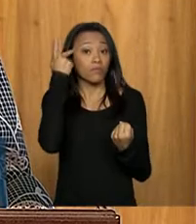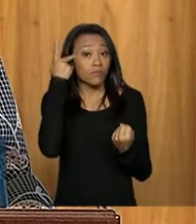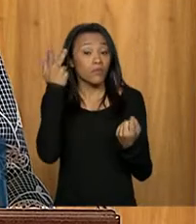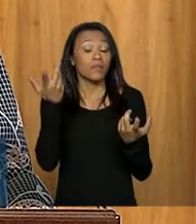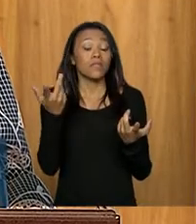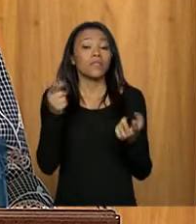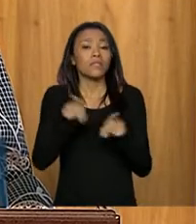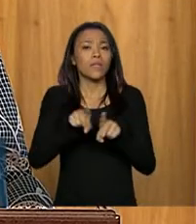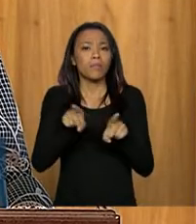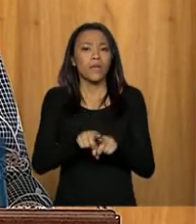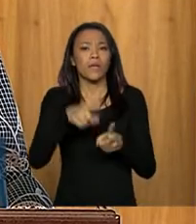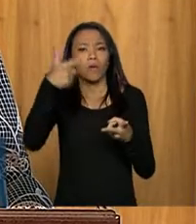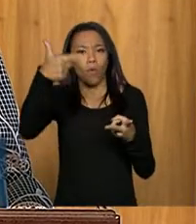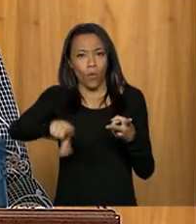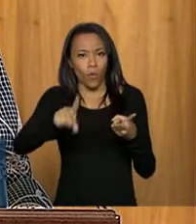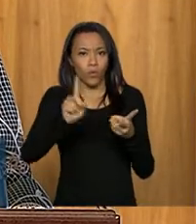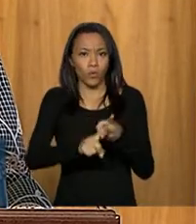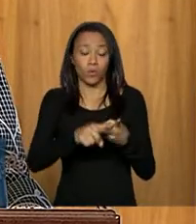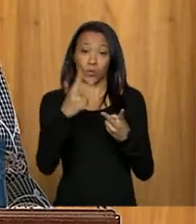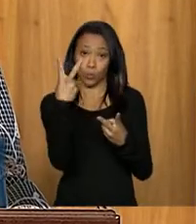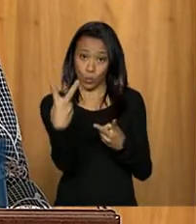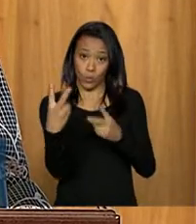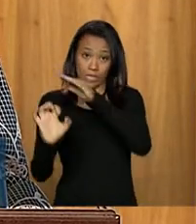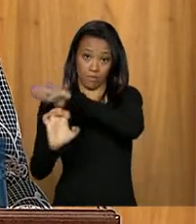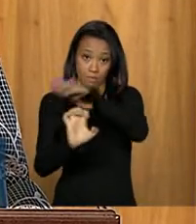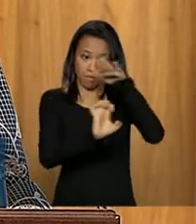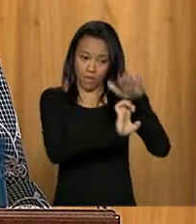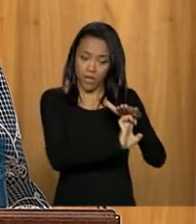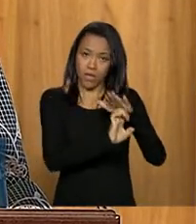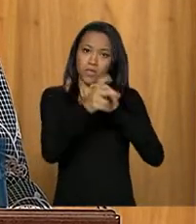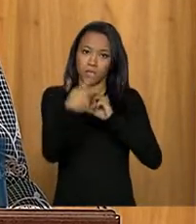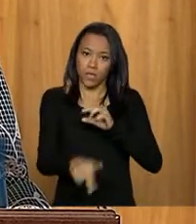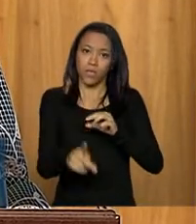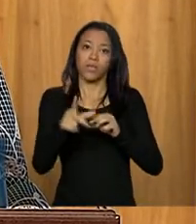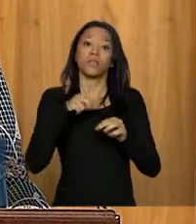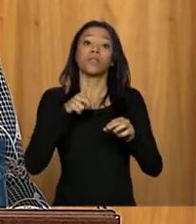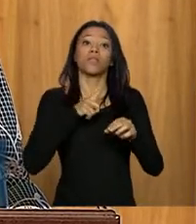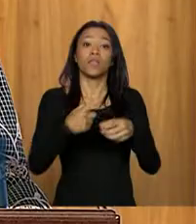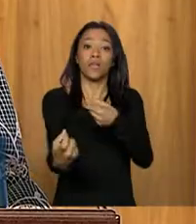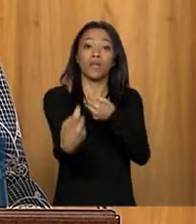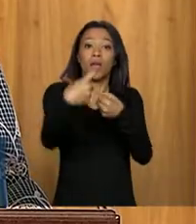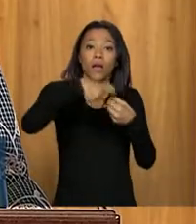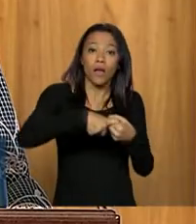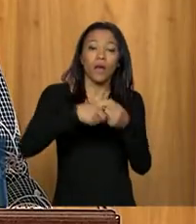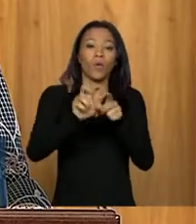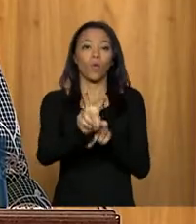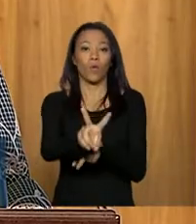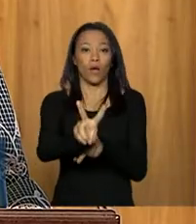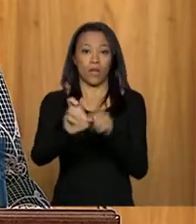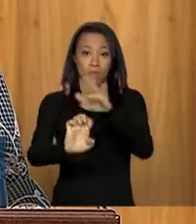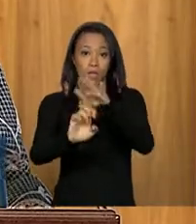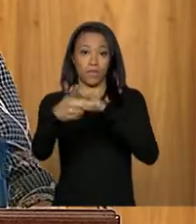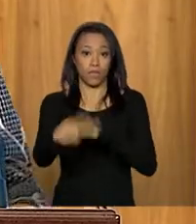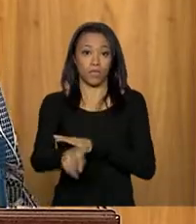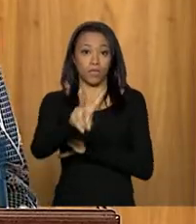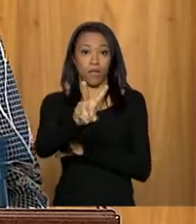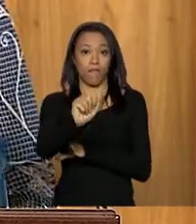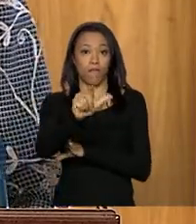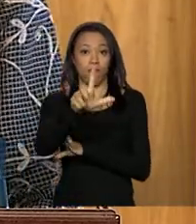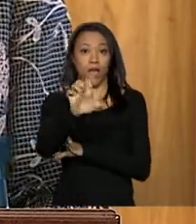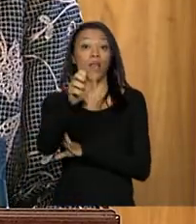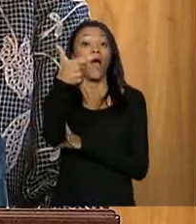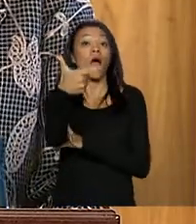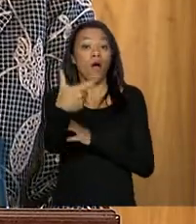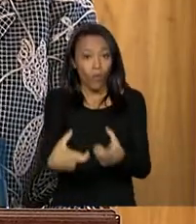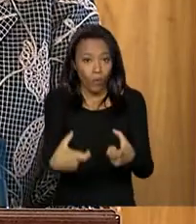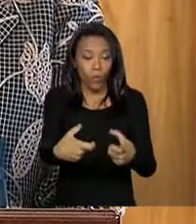empresas Dongkuk e Posco em associação com a Vale na siderúrgica do Pecém, no Ceará.